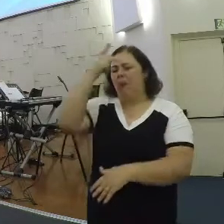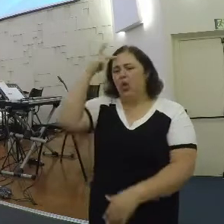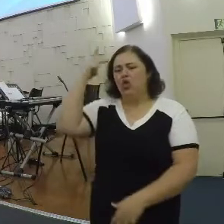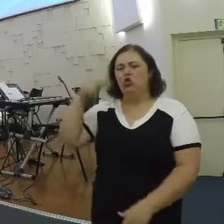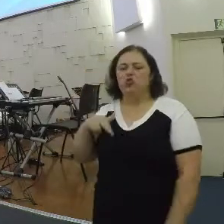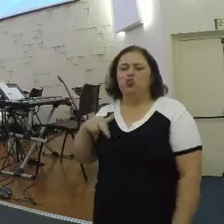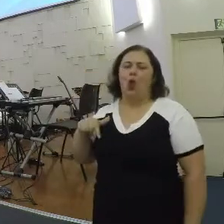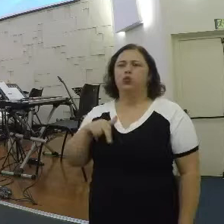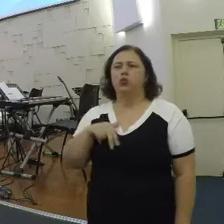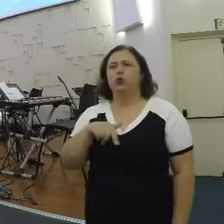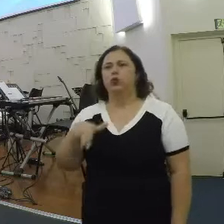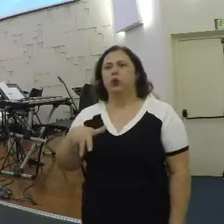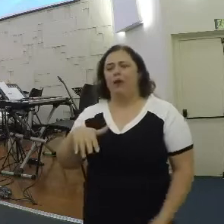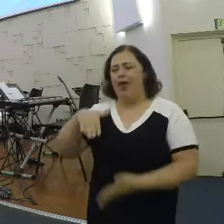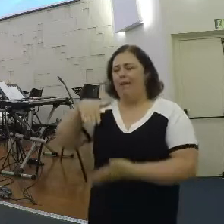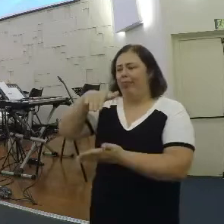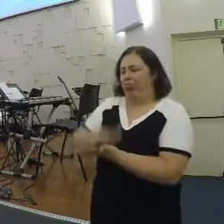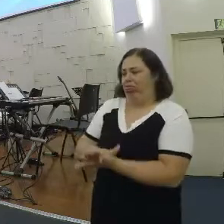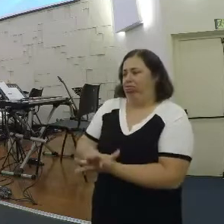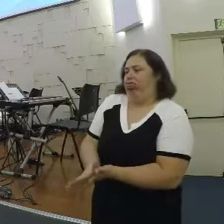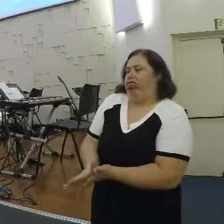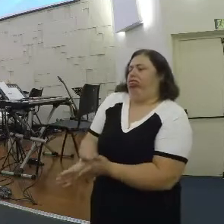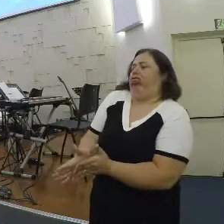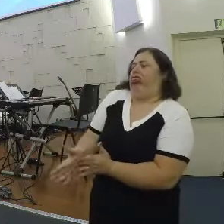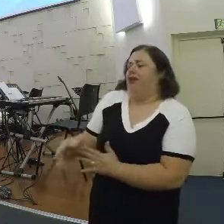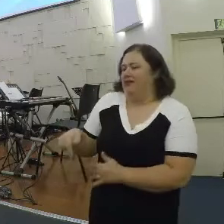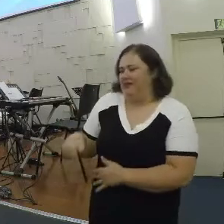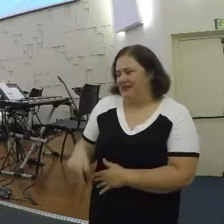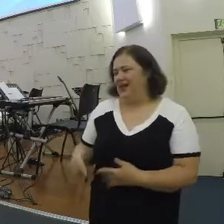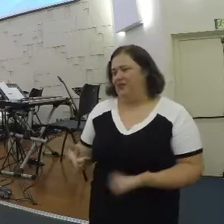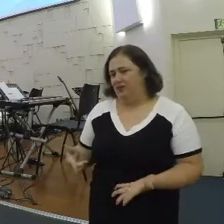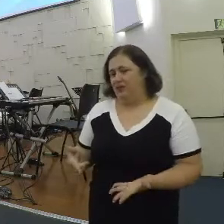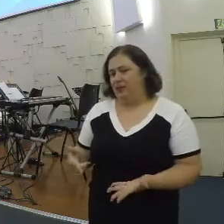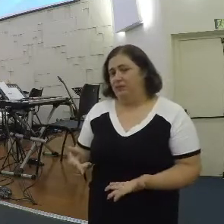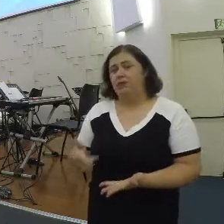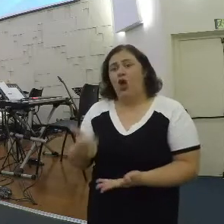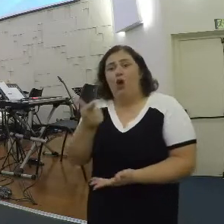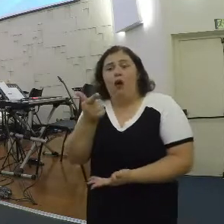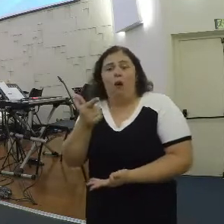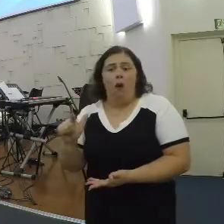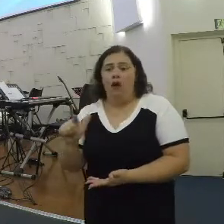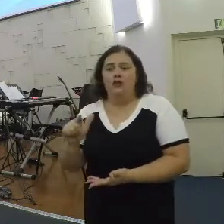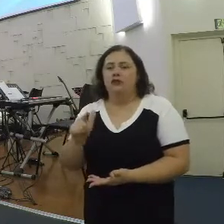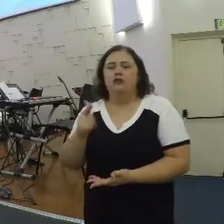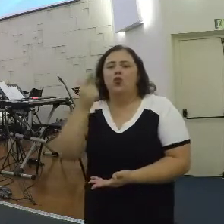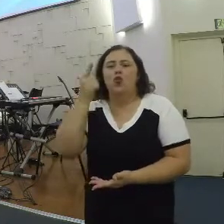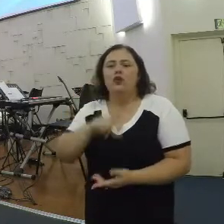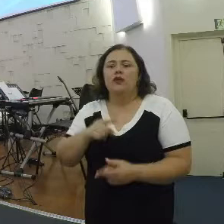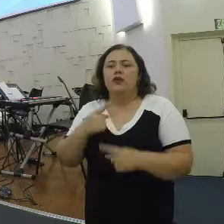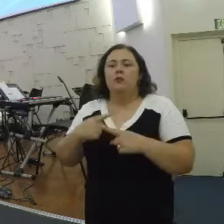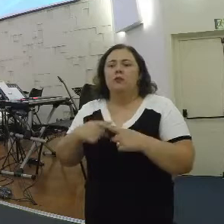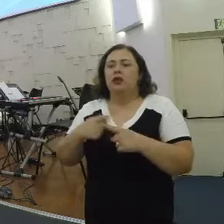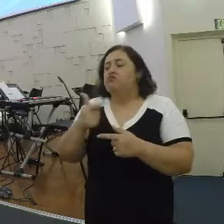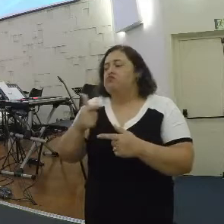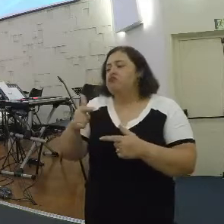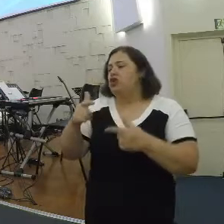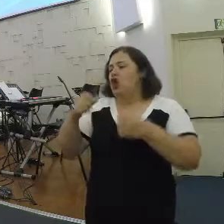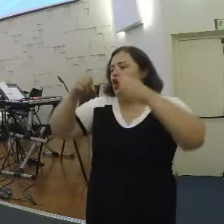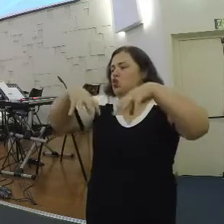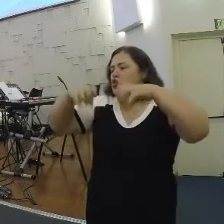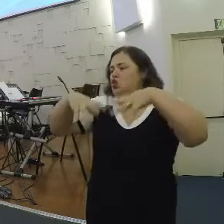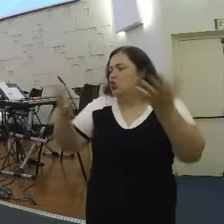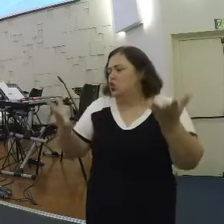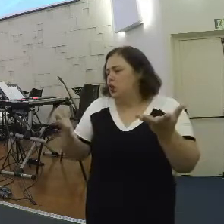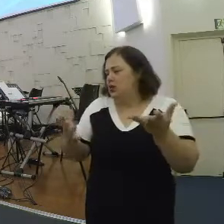não chegavam a penetrar no solo suficientemente, de tal modo que pudessem crescer, se desenvolver